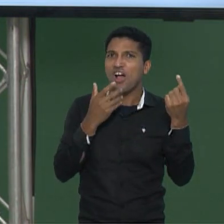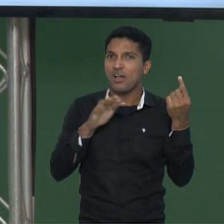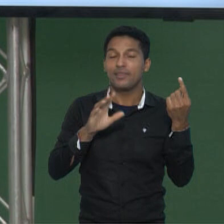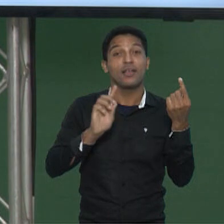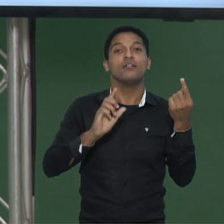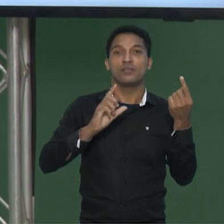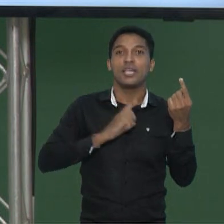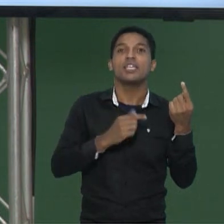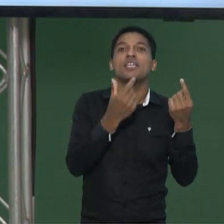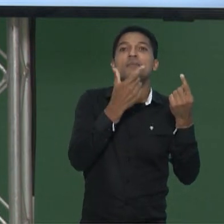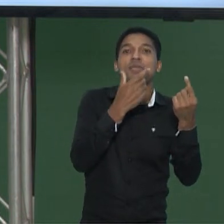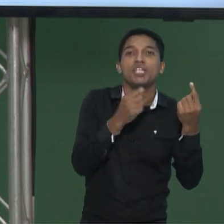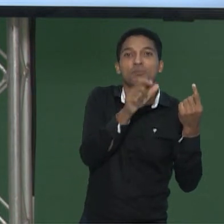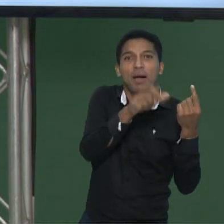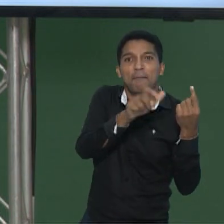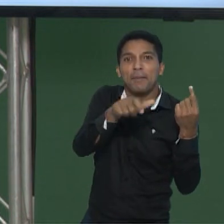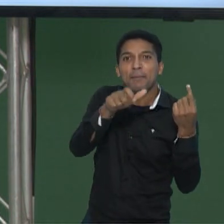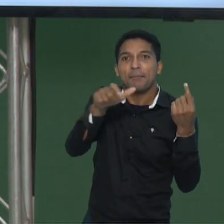crianças. Eu tenho